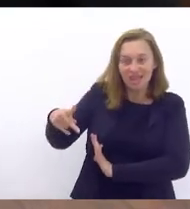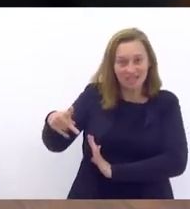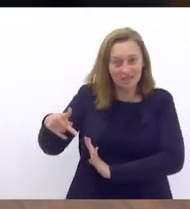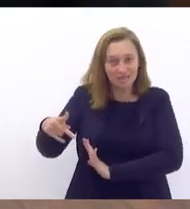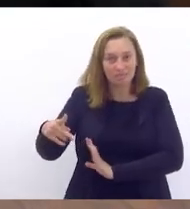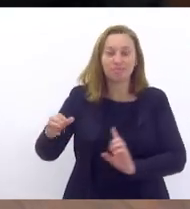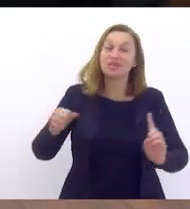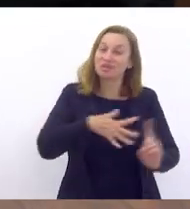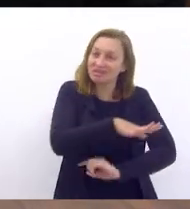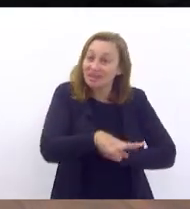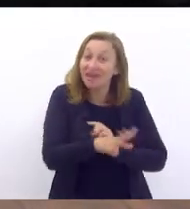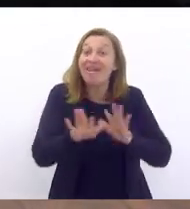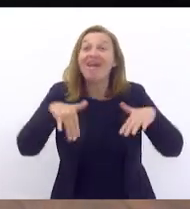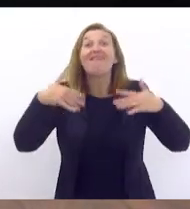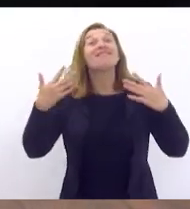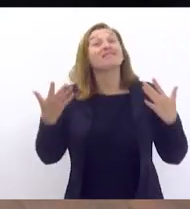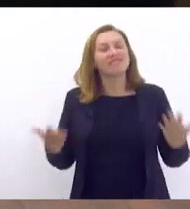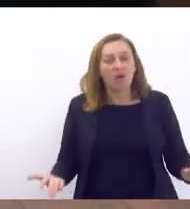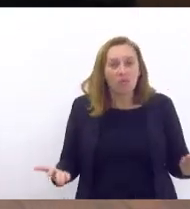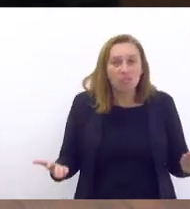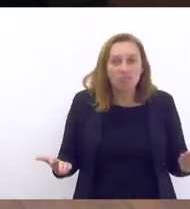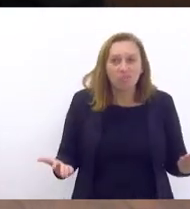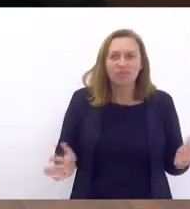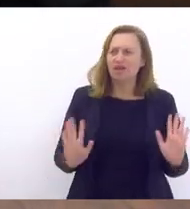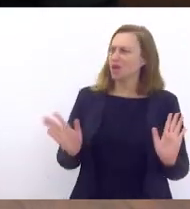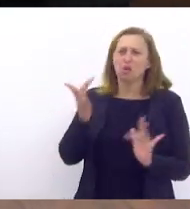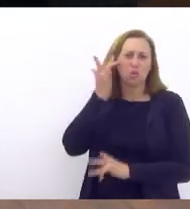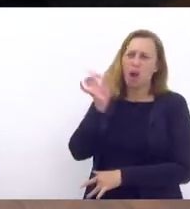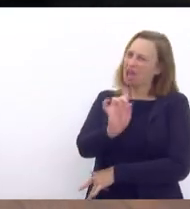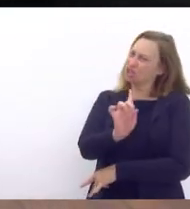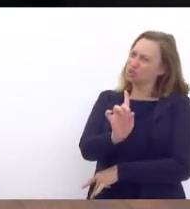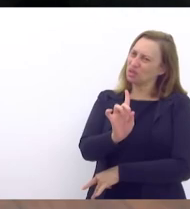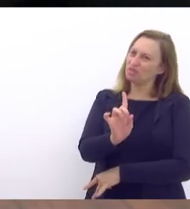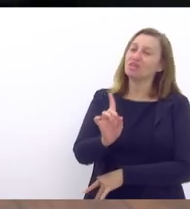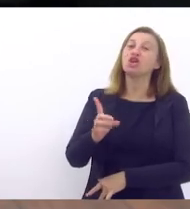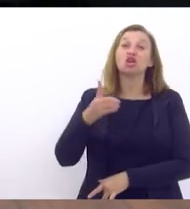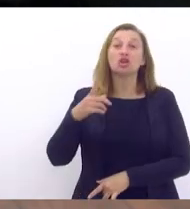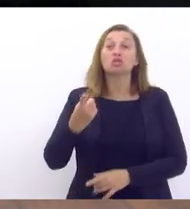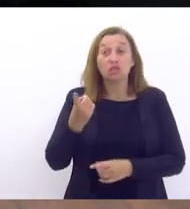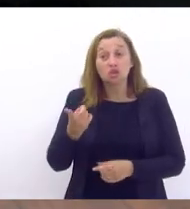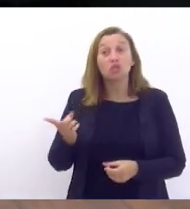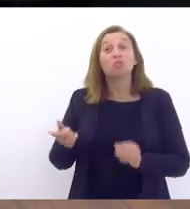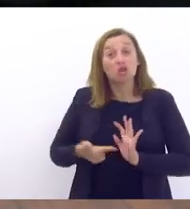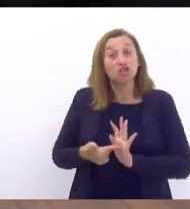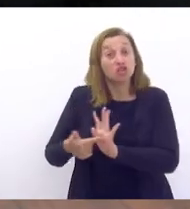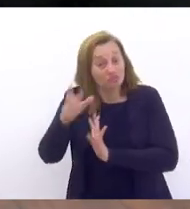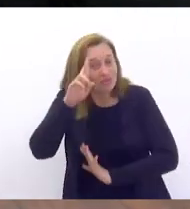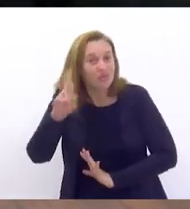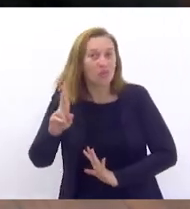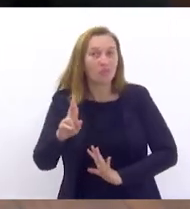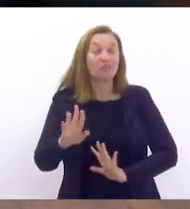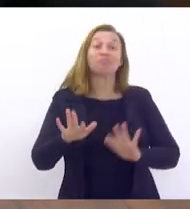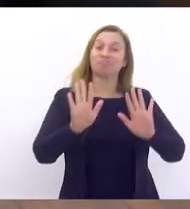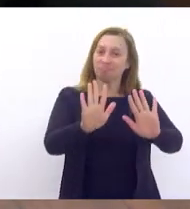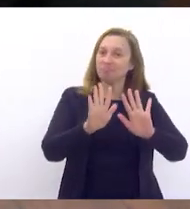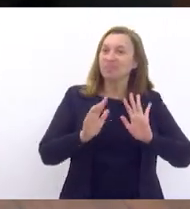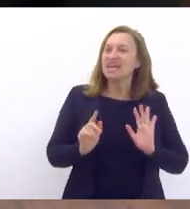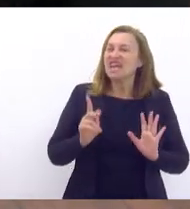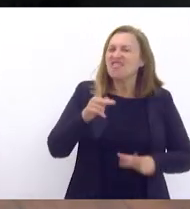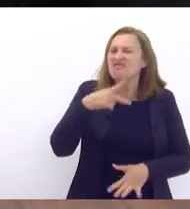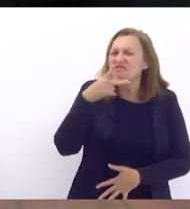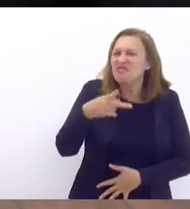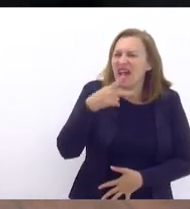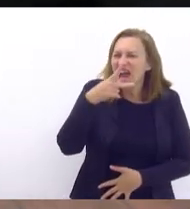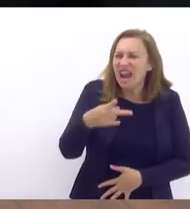Então, se... Não acho não, deputado, eu estou devolvendo. E dizer